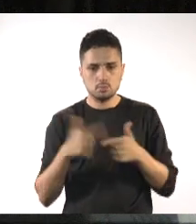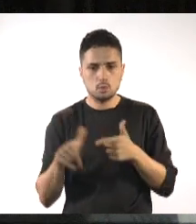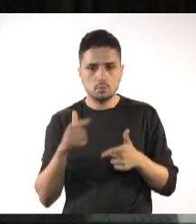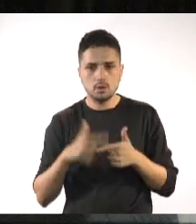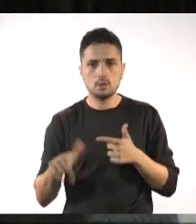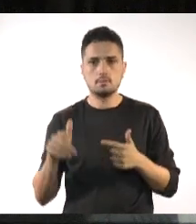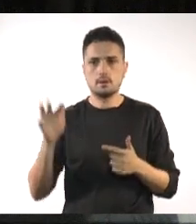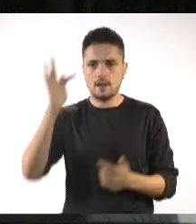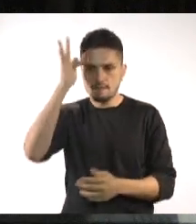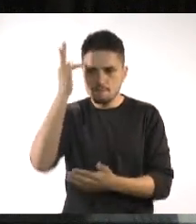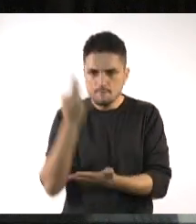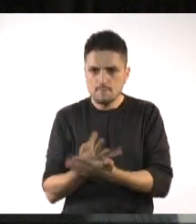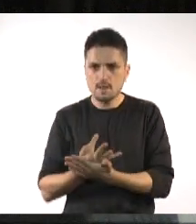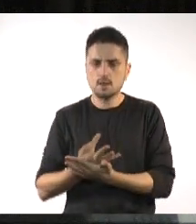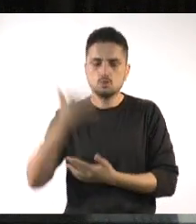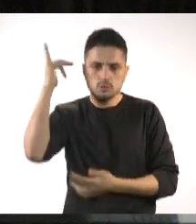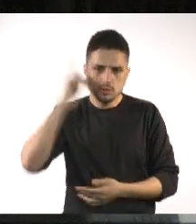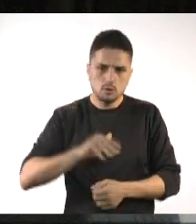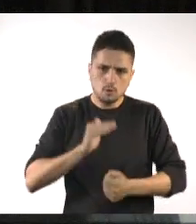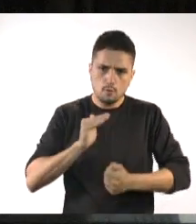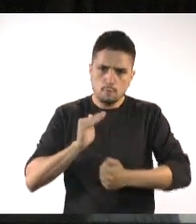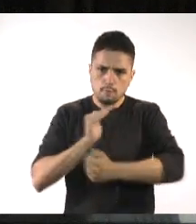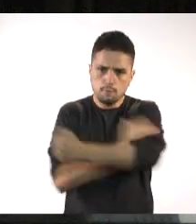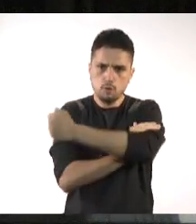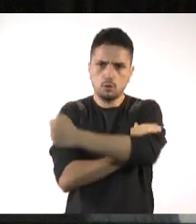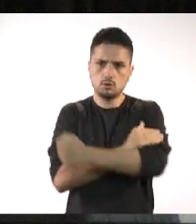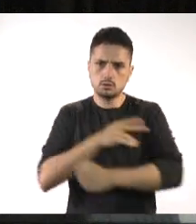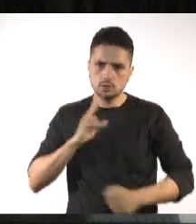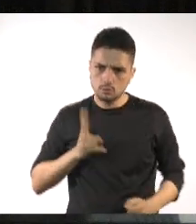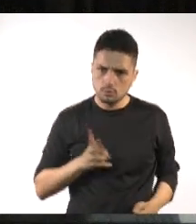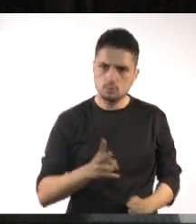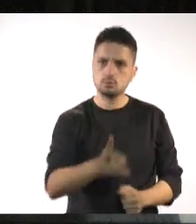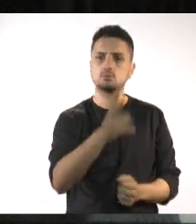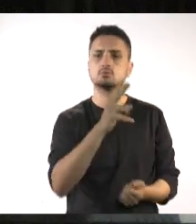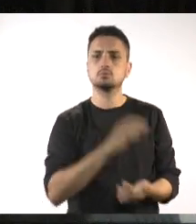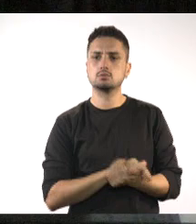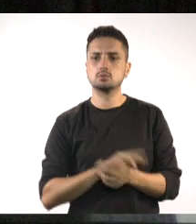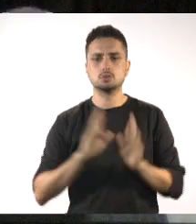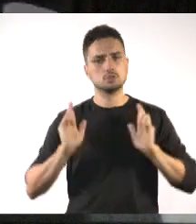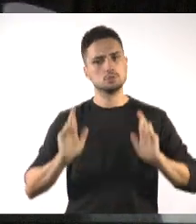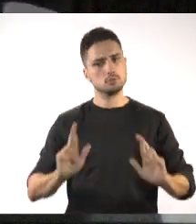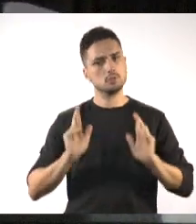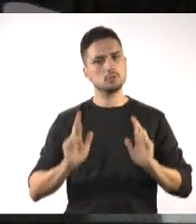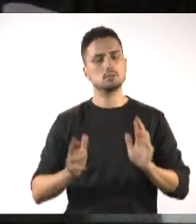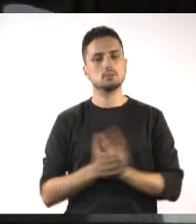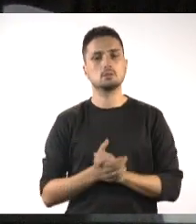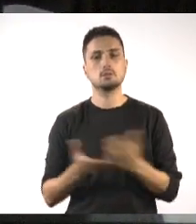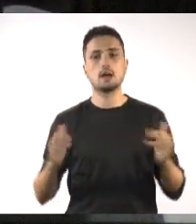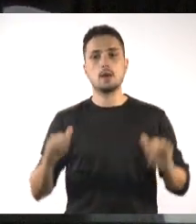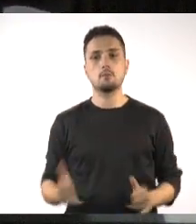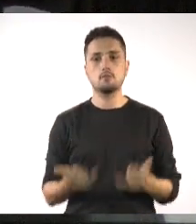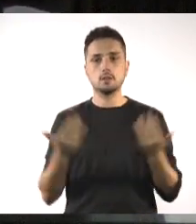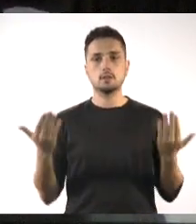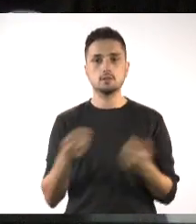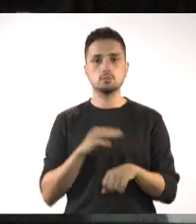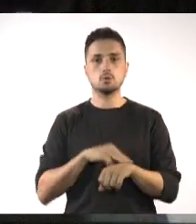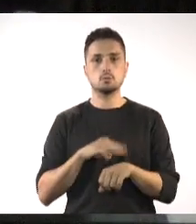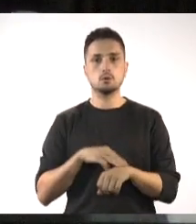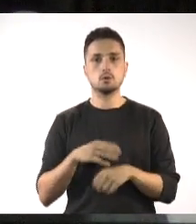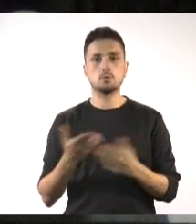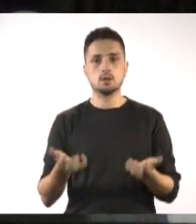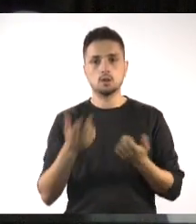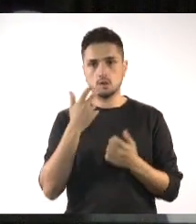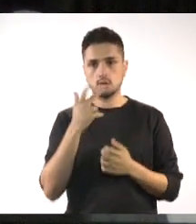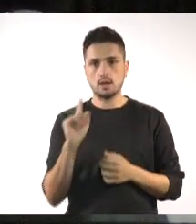daria forças para ir em frente no caminho da esperança. Agora, eu quero aproveitar esse momento para vocês, eu quero falar